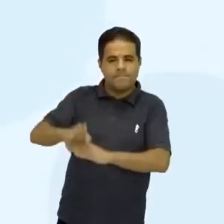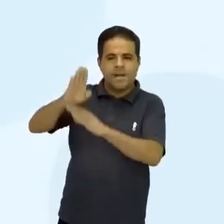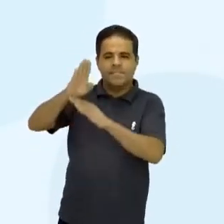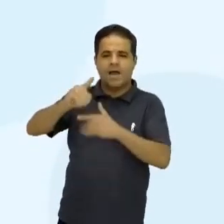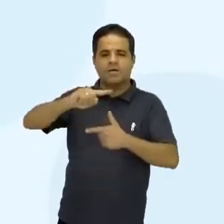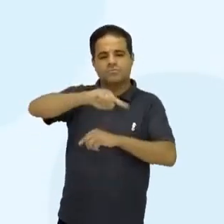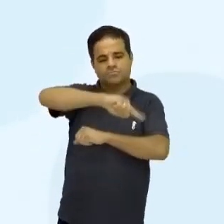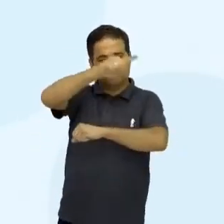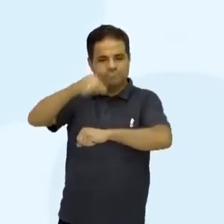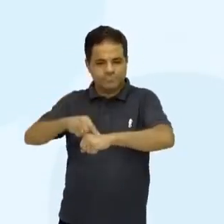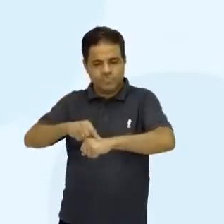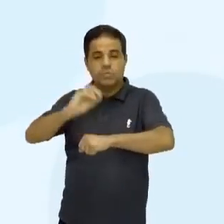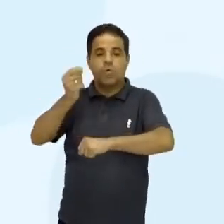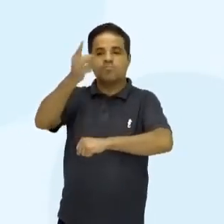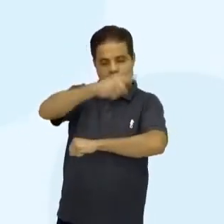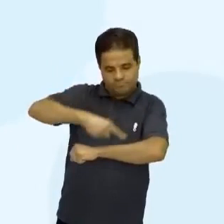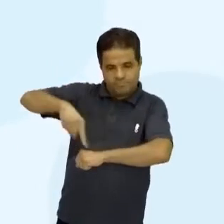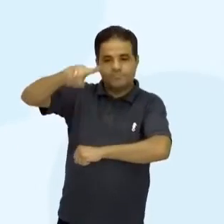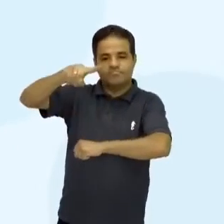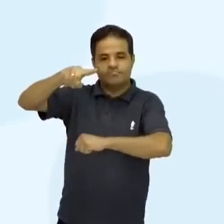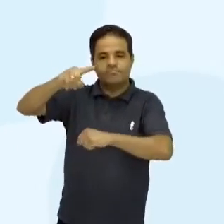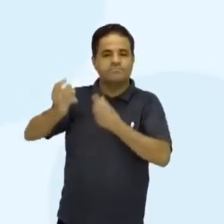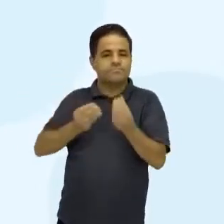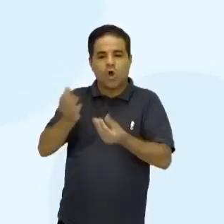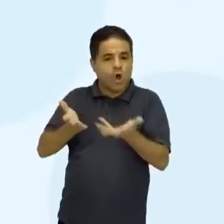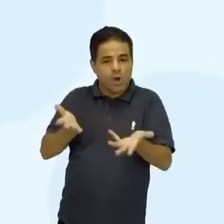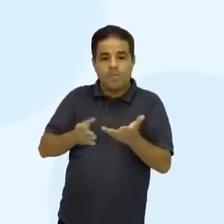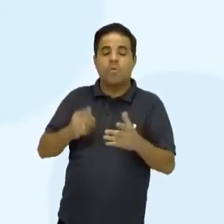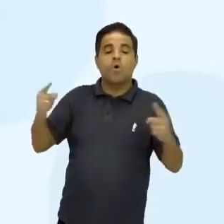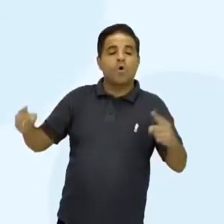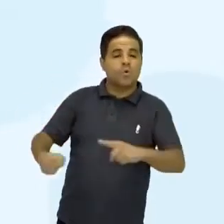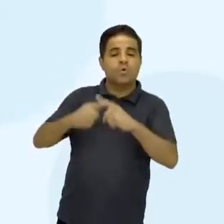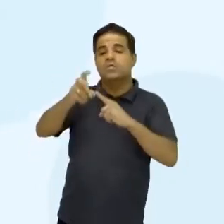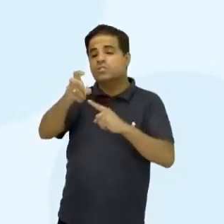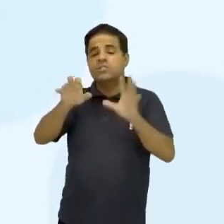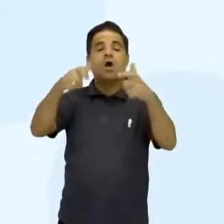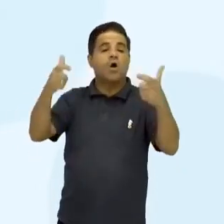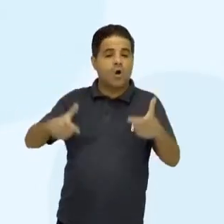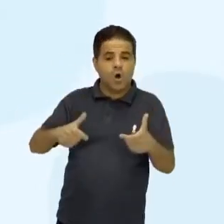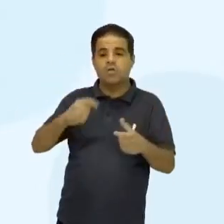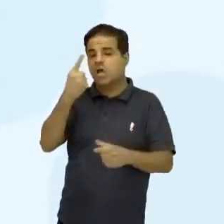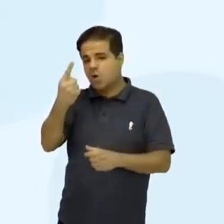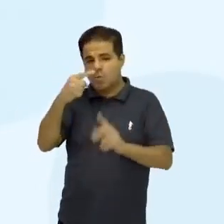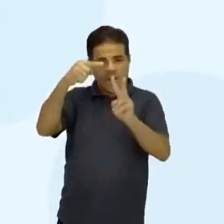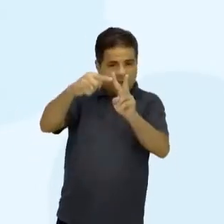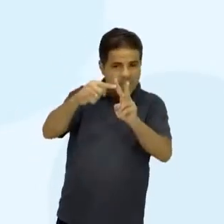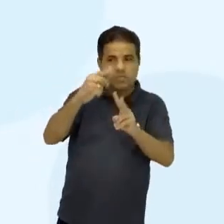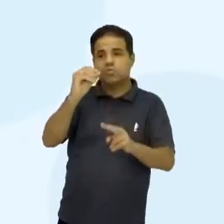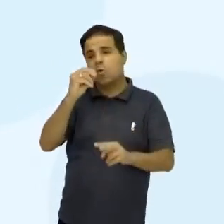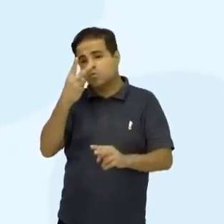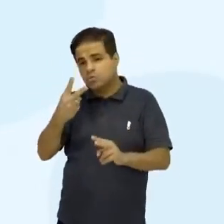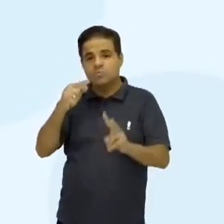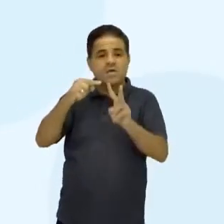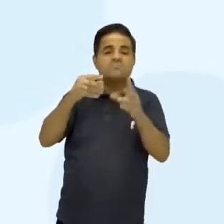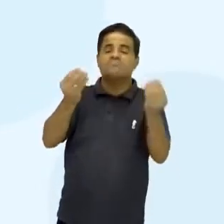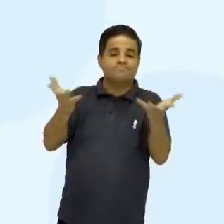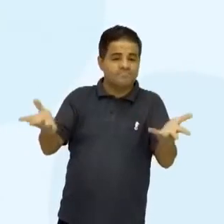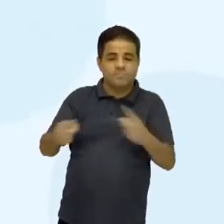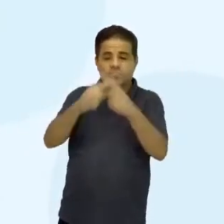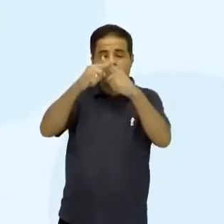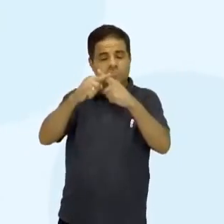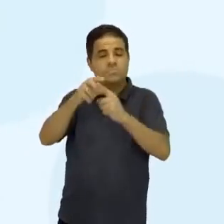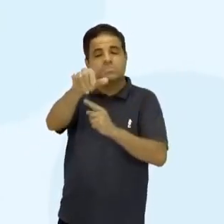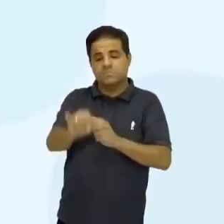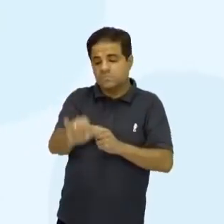pelo sinal do coeficiente A. Eu quero saber se ela cruza o eixo X aonde, se é uma raiz só ou duas ou nenhuma, né? E onde cruza o